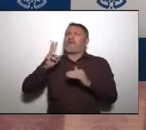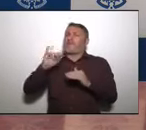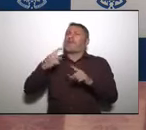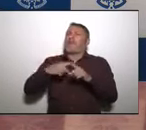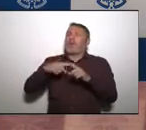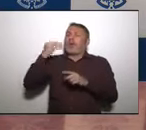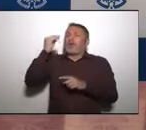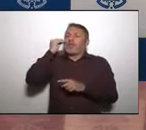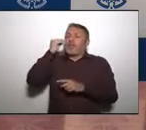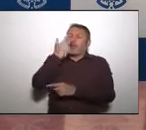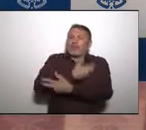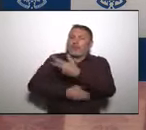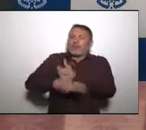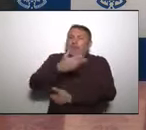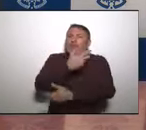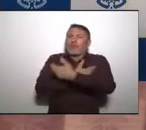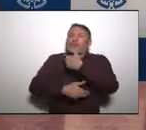testes que a gente fizer.